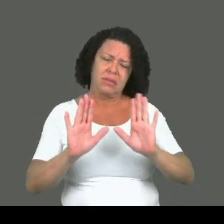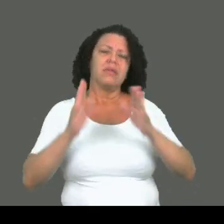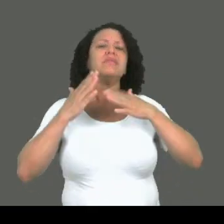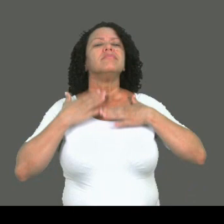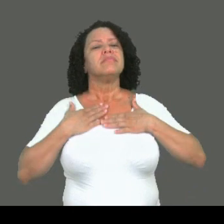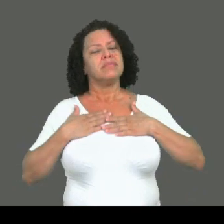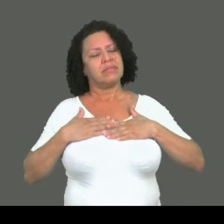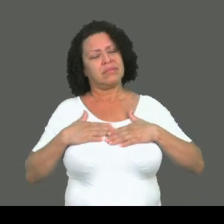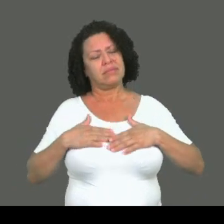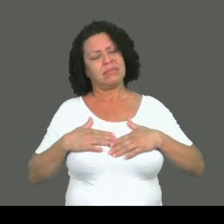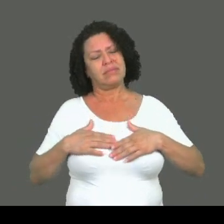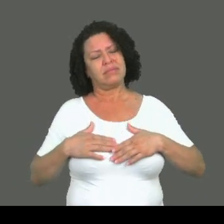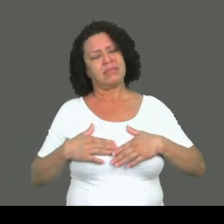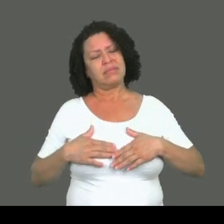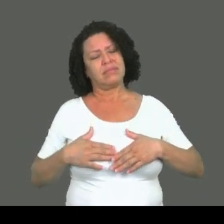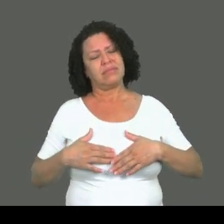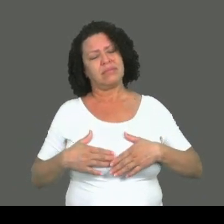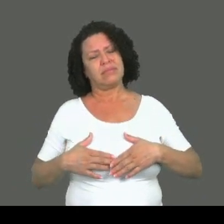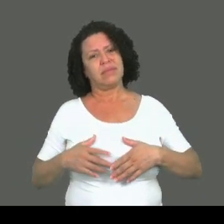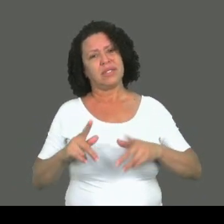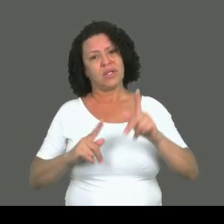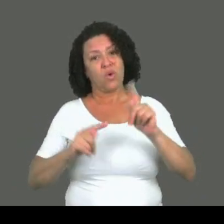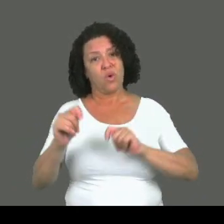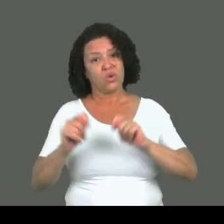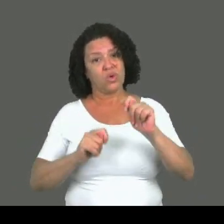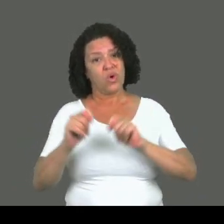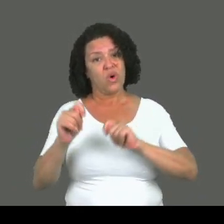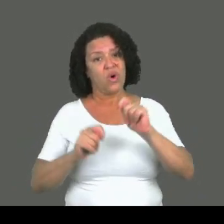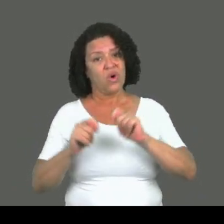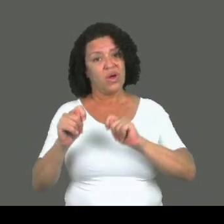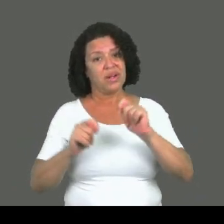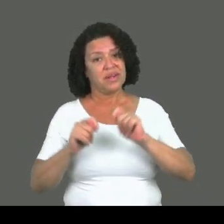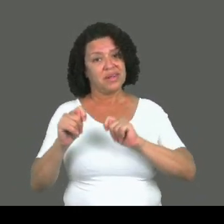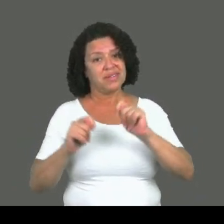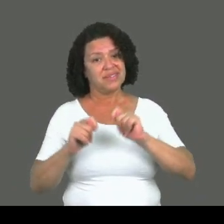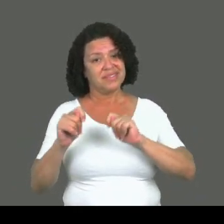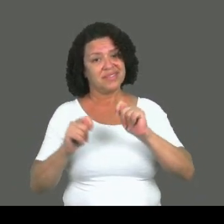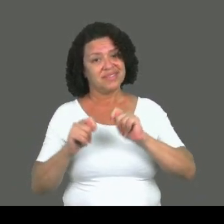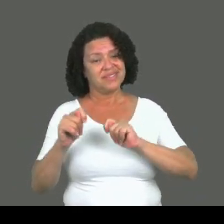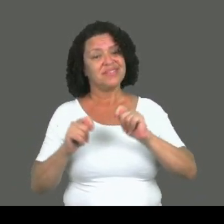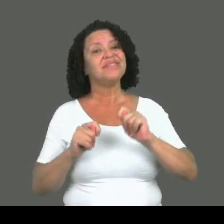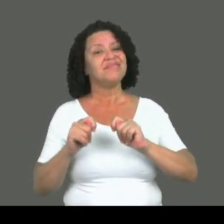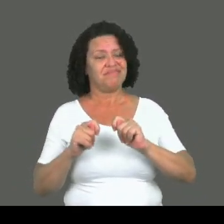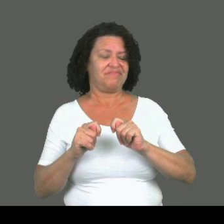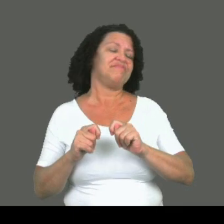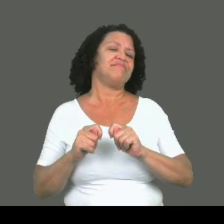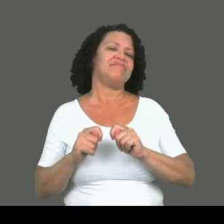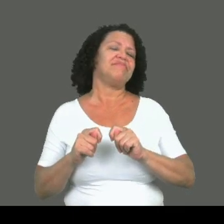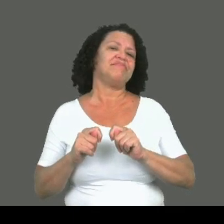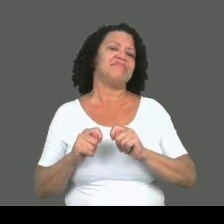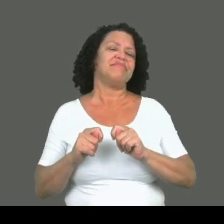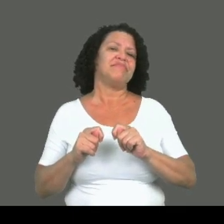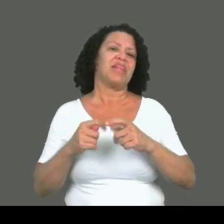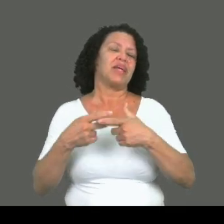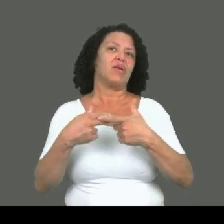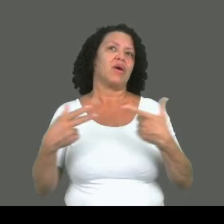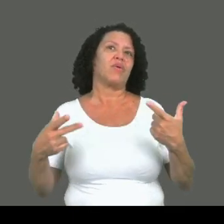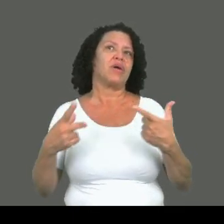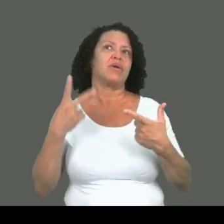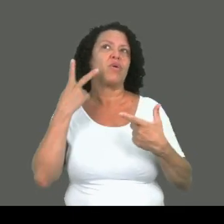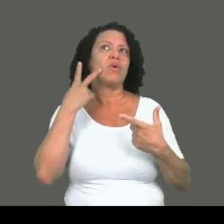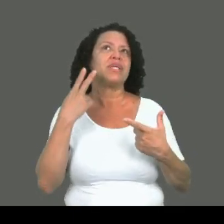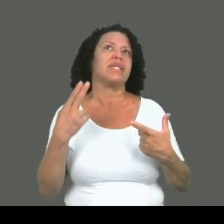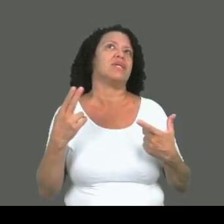Para que a gente possa dominar e não deixar com que ela torne algo que não seja